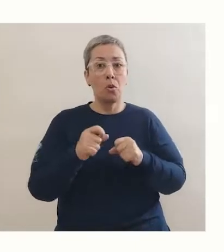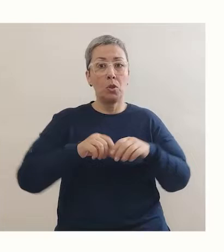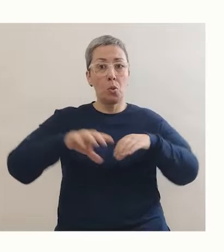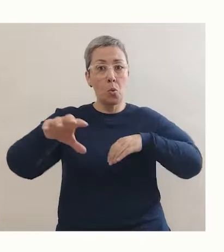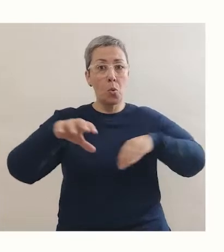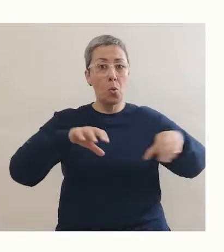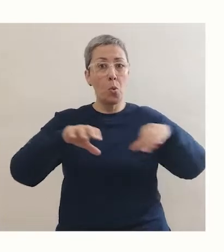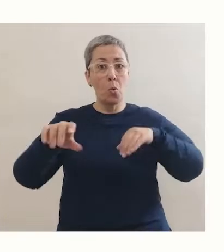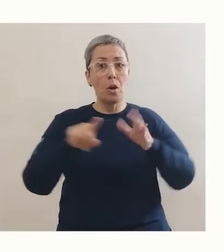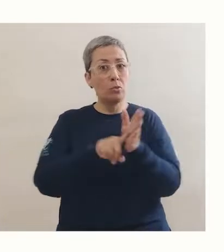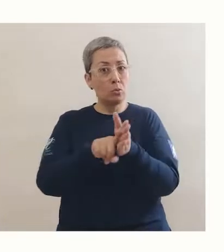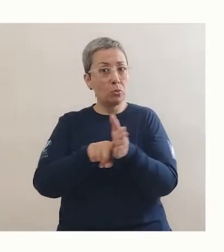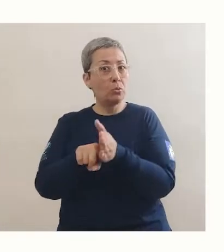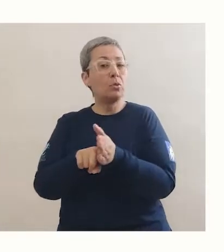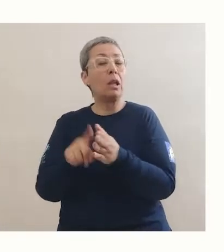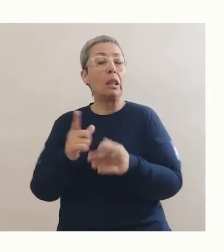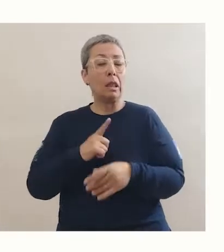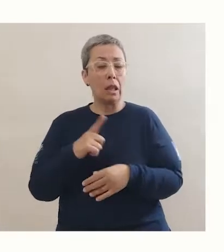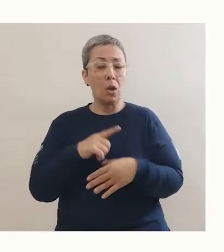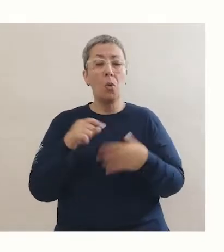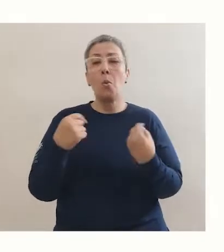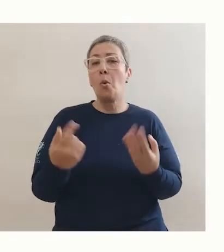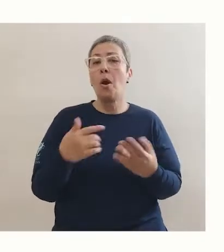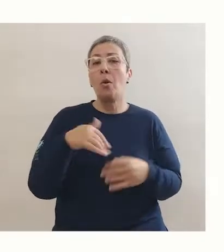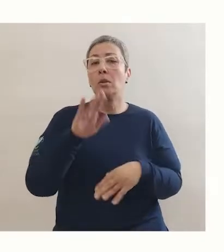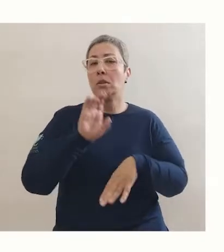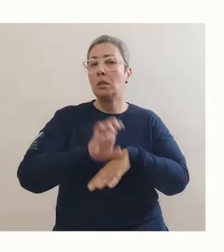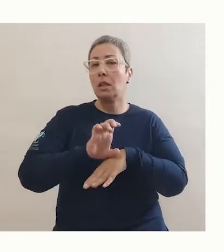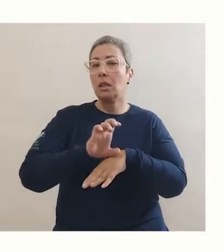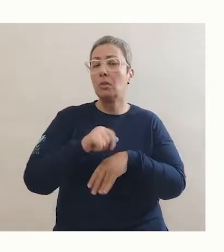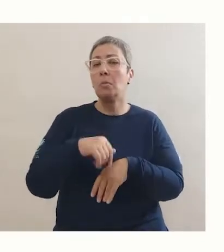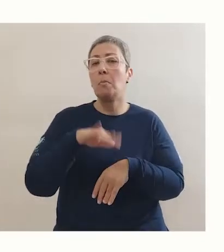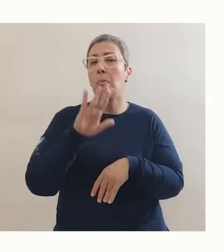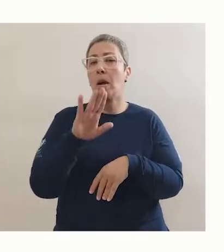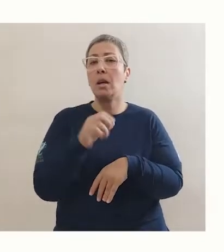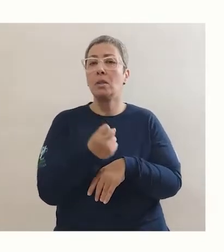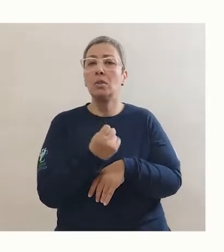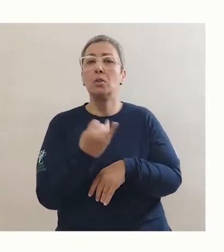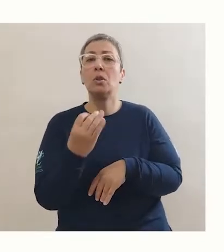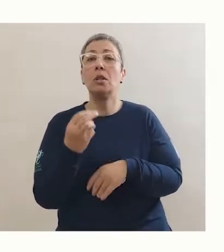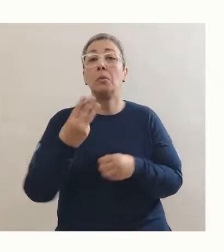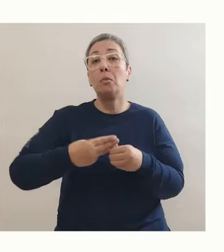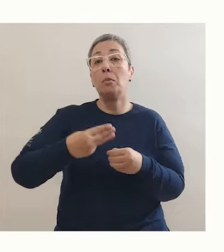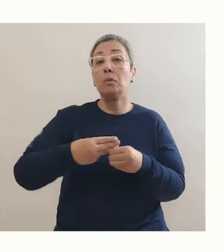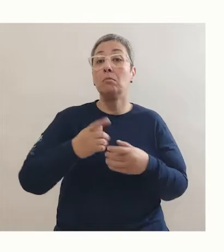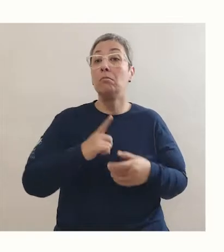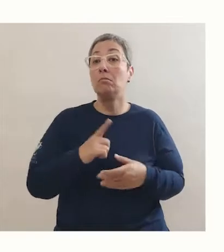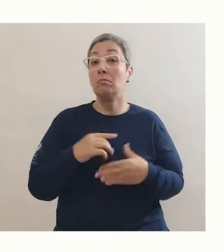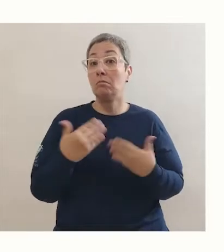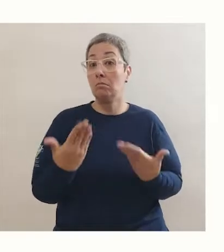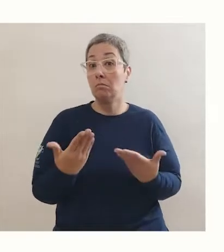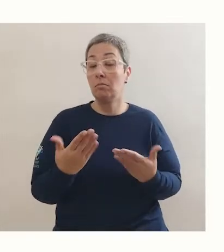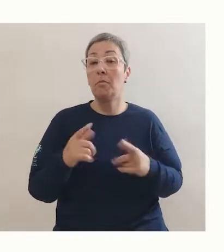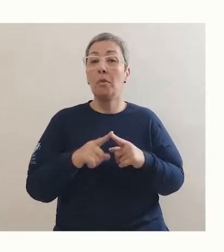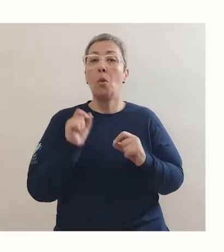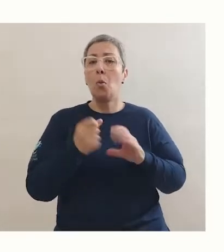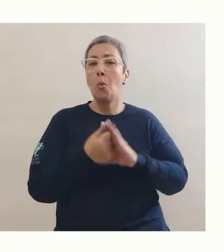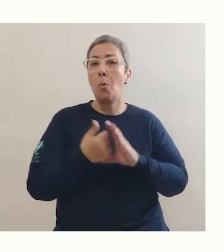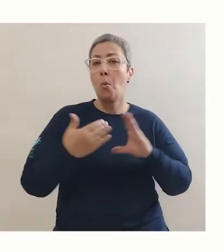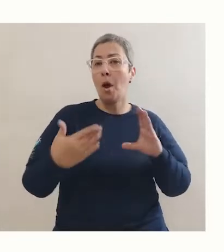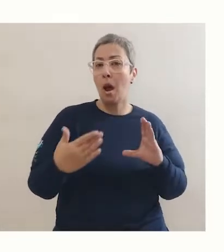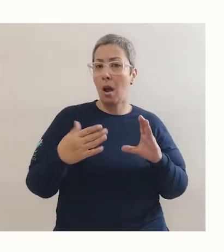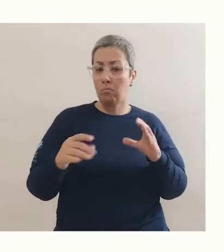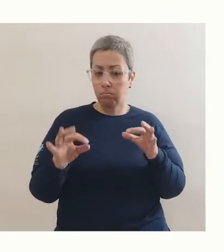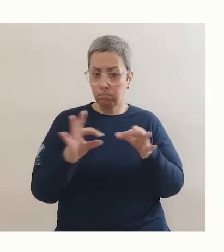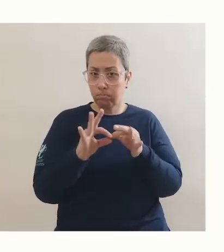14.855. Aí ainda nós temos a quantidade de indígenas por unidade da federação.